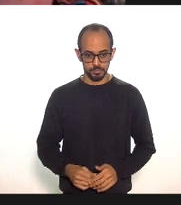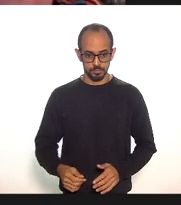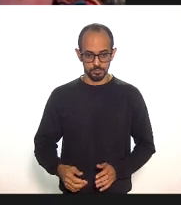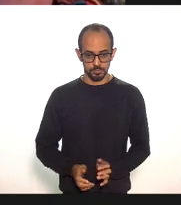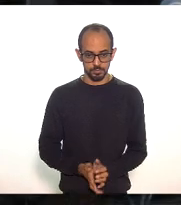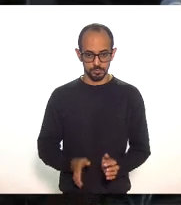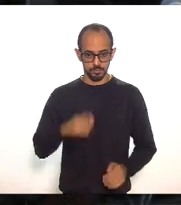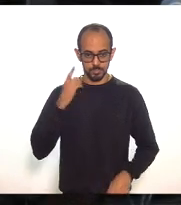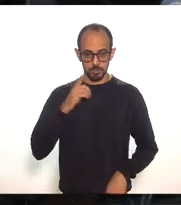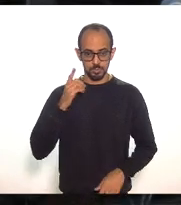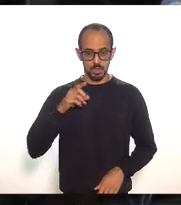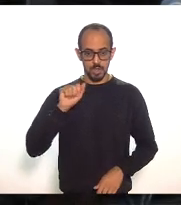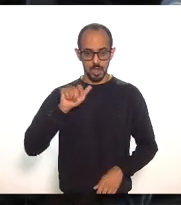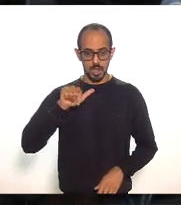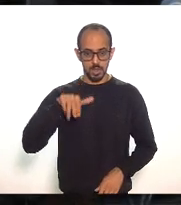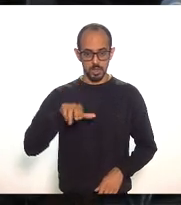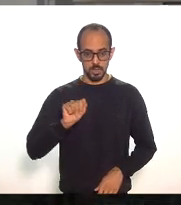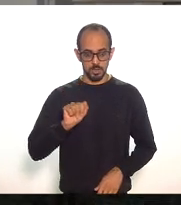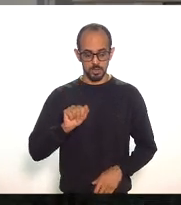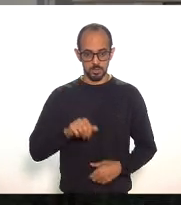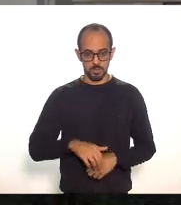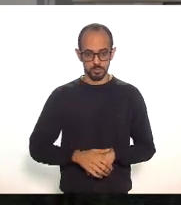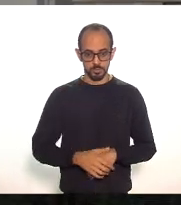3778. Deputada Alana Passos.